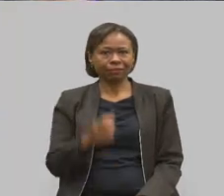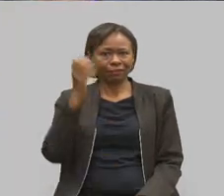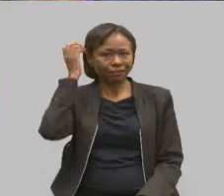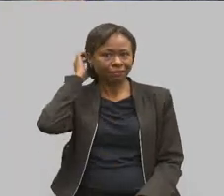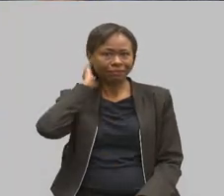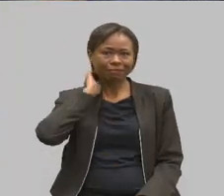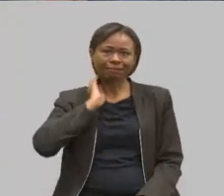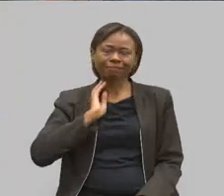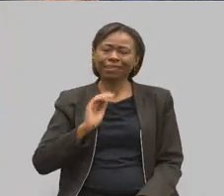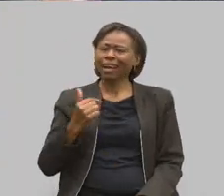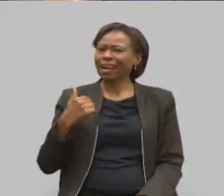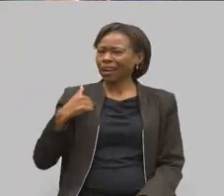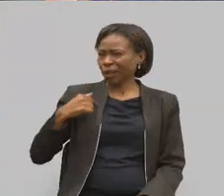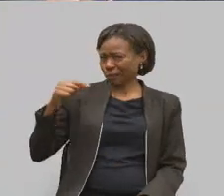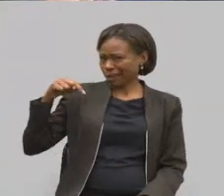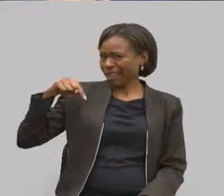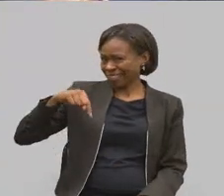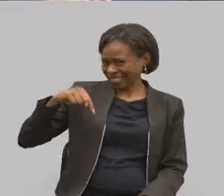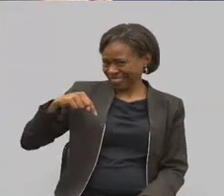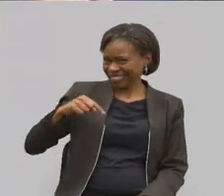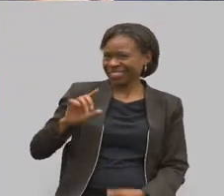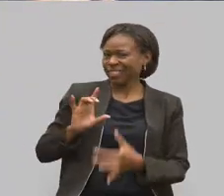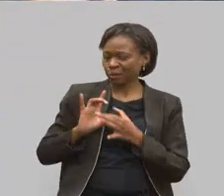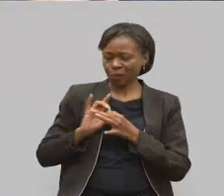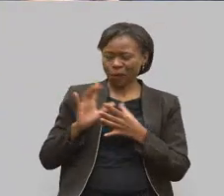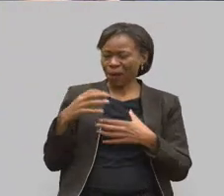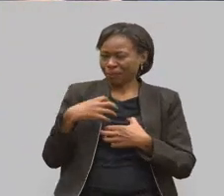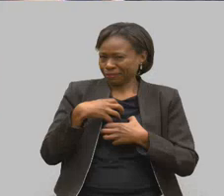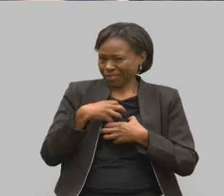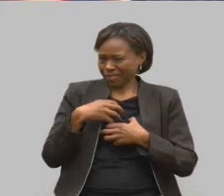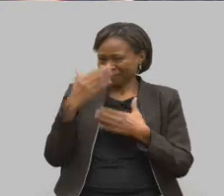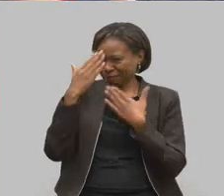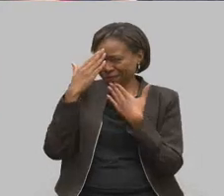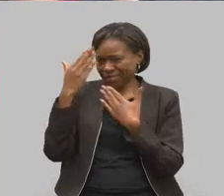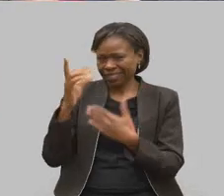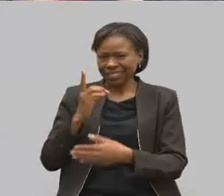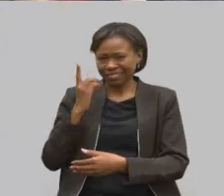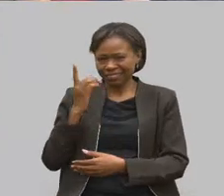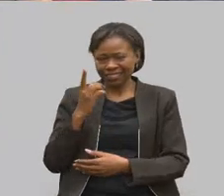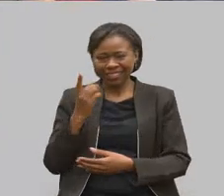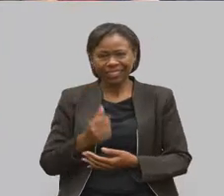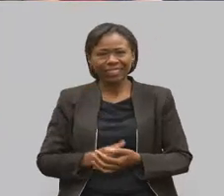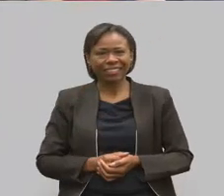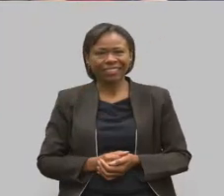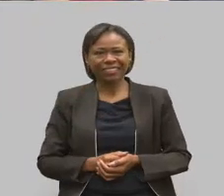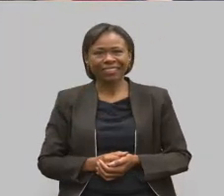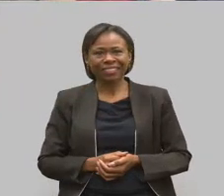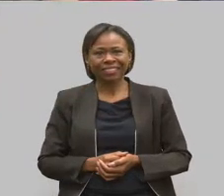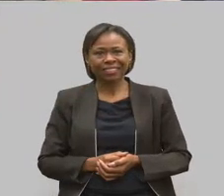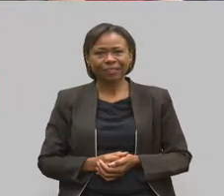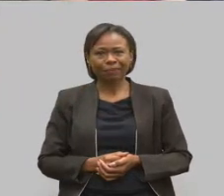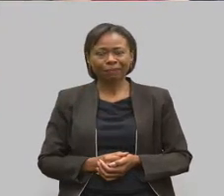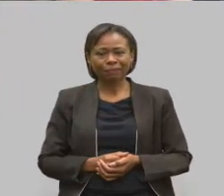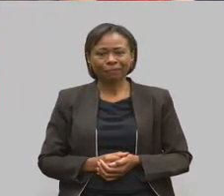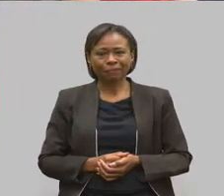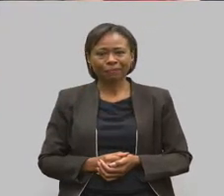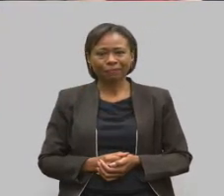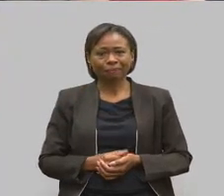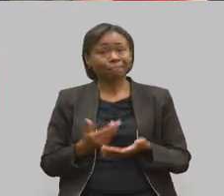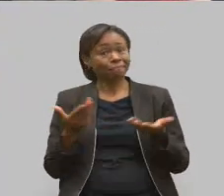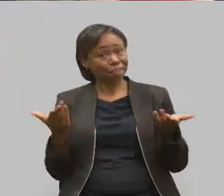tô bem à vontade aqui Deputado Muito obrigado e fazendo couro aqui na participação